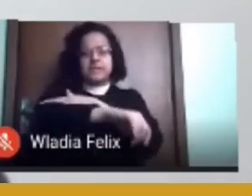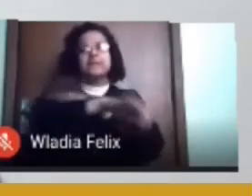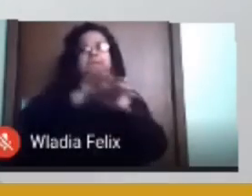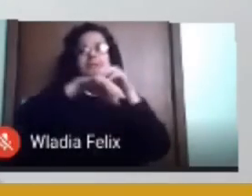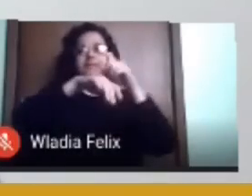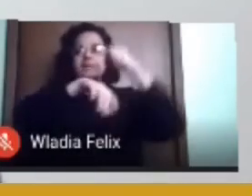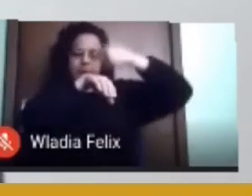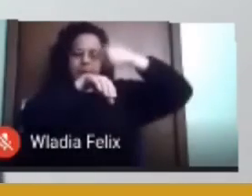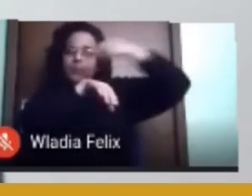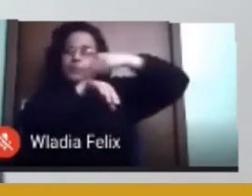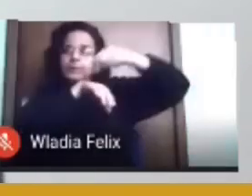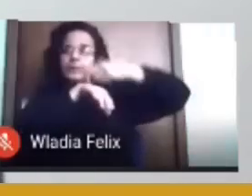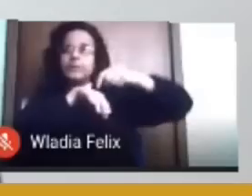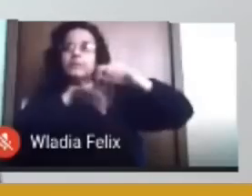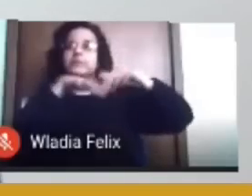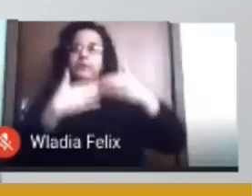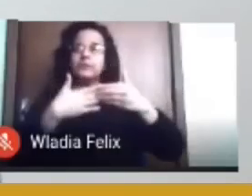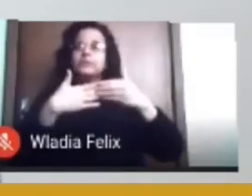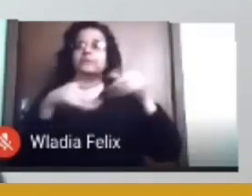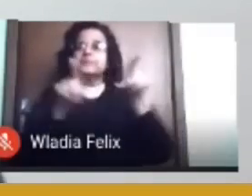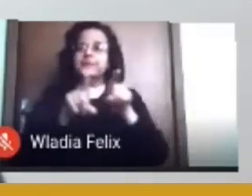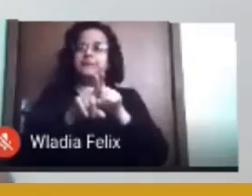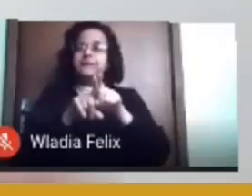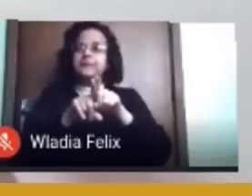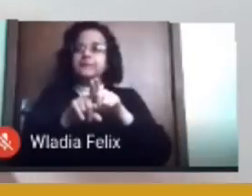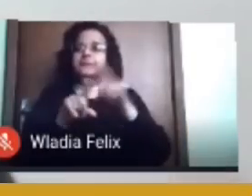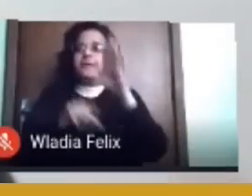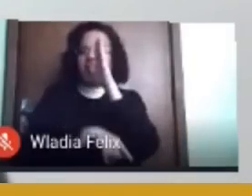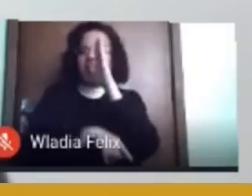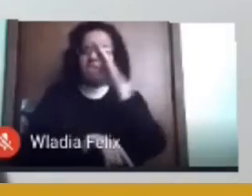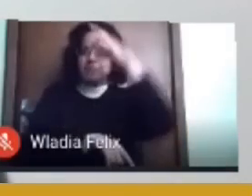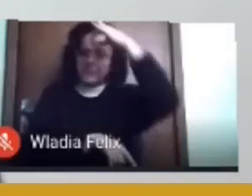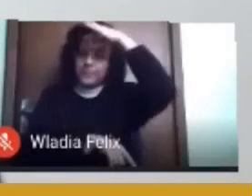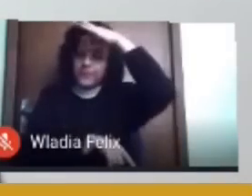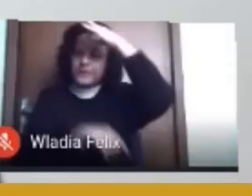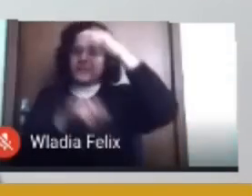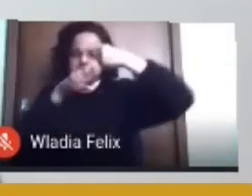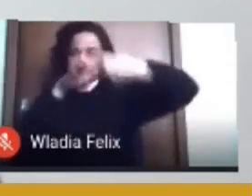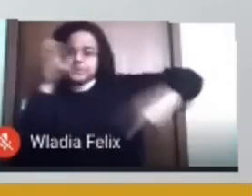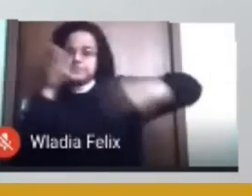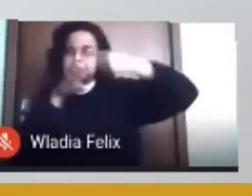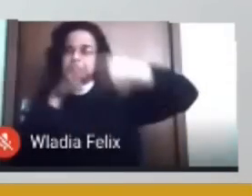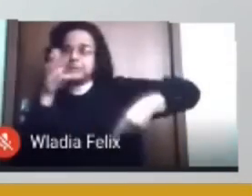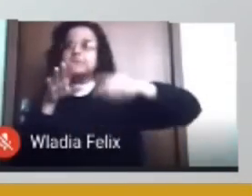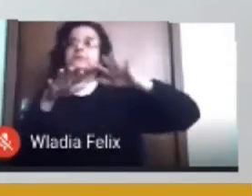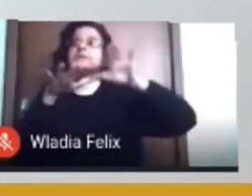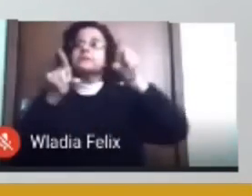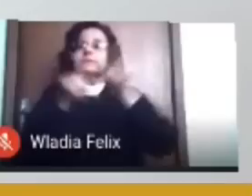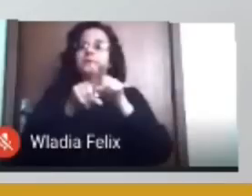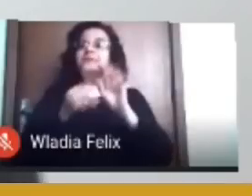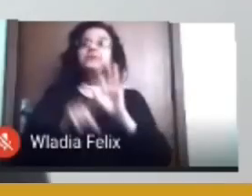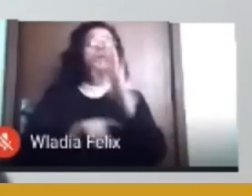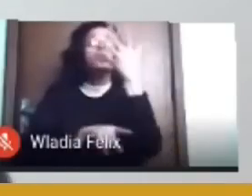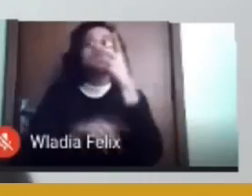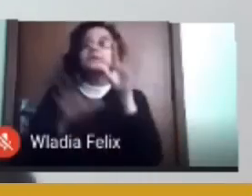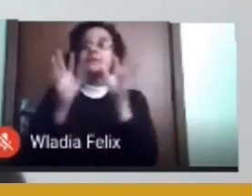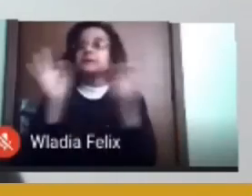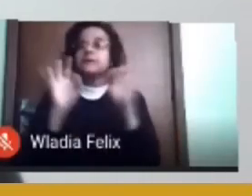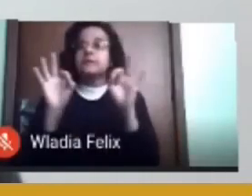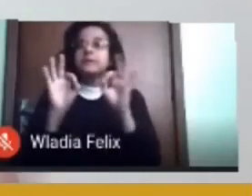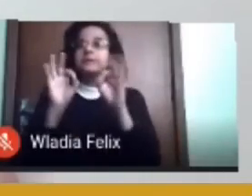trauma acidental que justifique, corrimento, hemorragia vaginal ou retal, ardência ou infecção. Então,